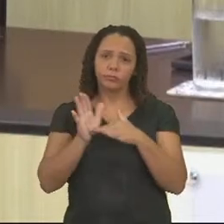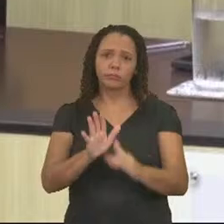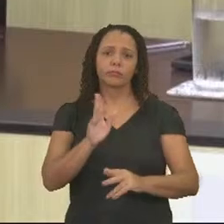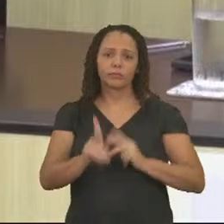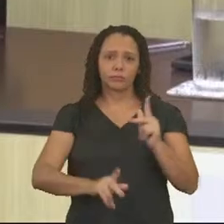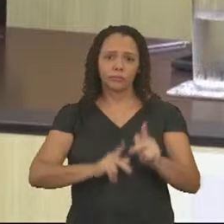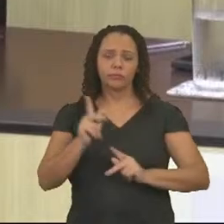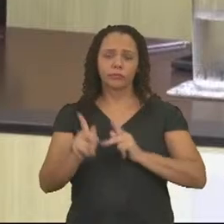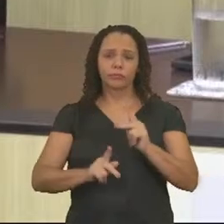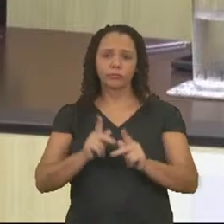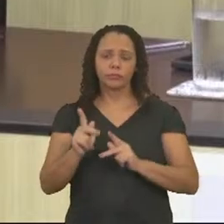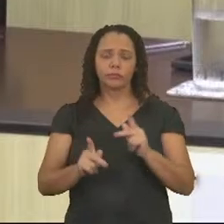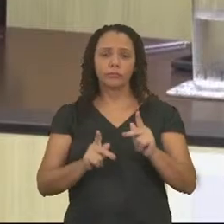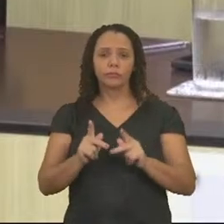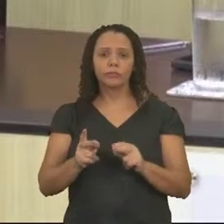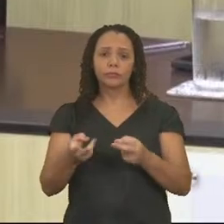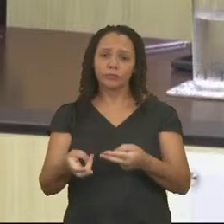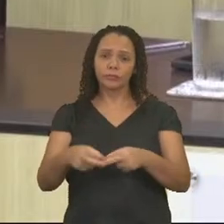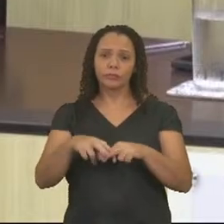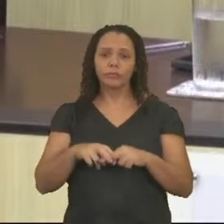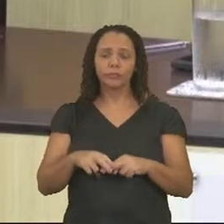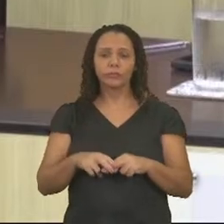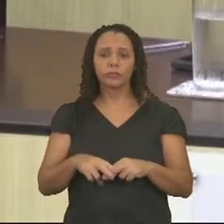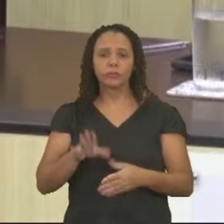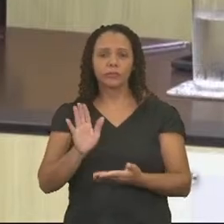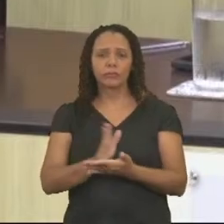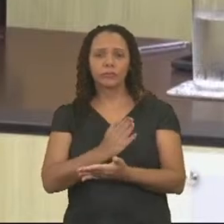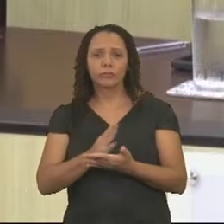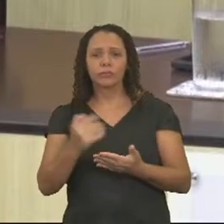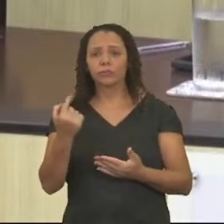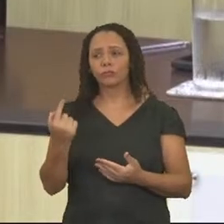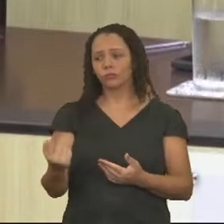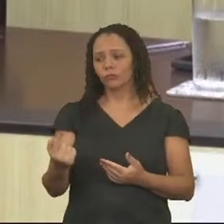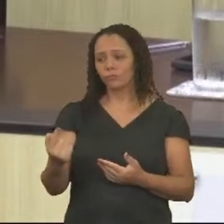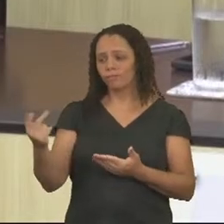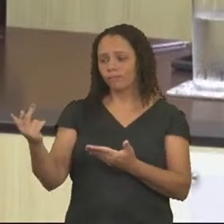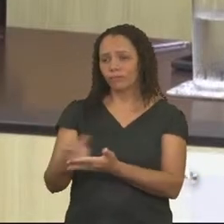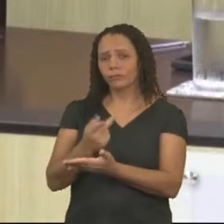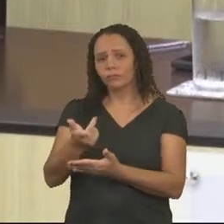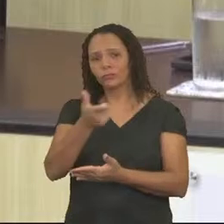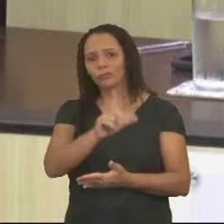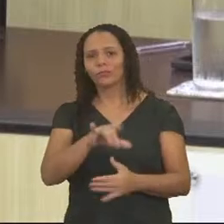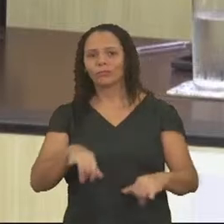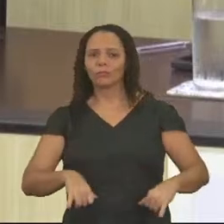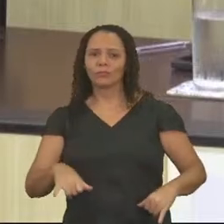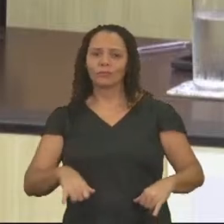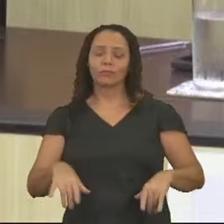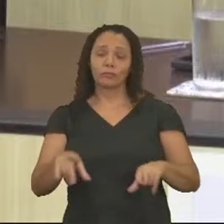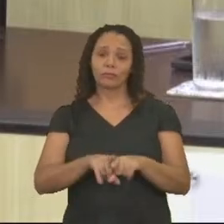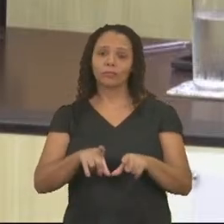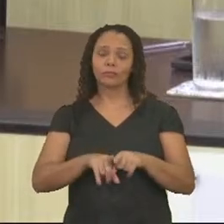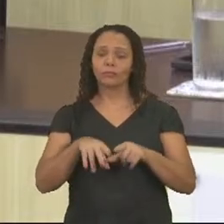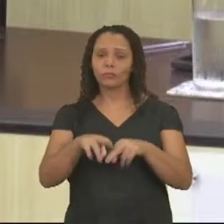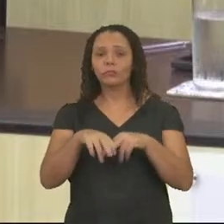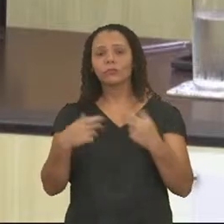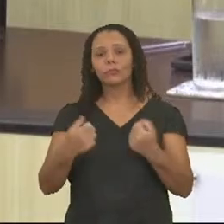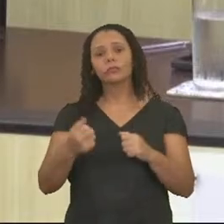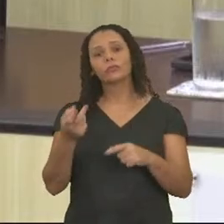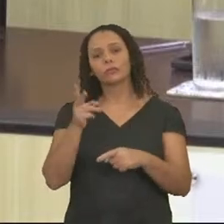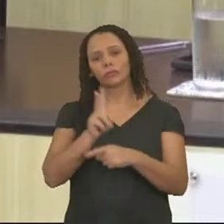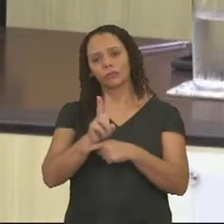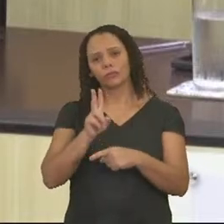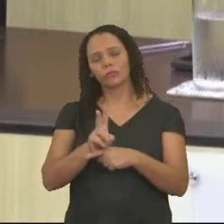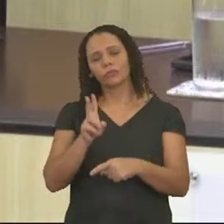a comunidade e por causa de uns, outros pagam. Então, a gente temos que cuidar, a comunidade